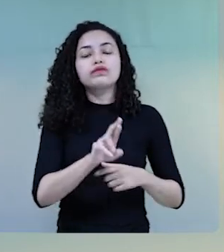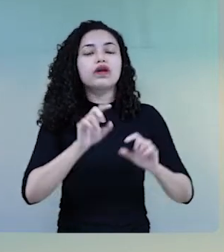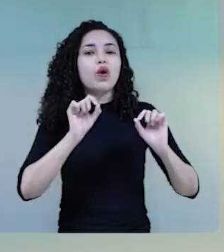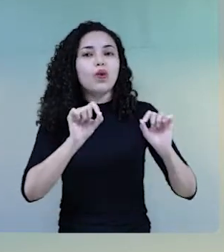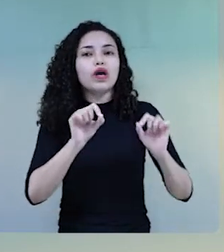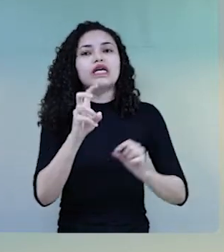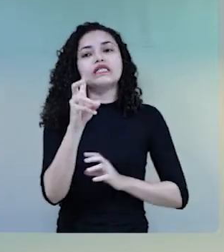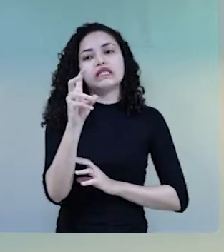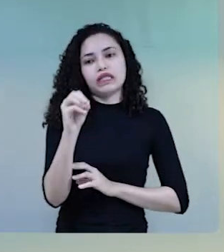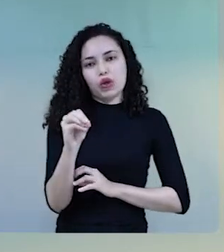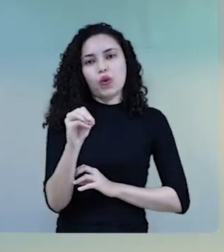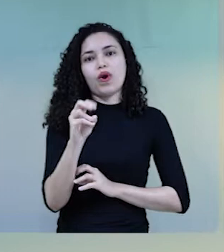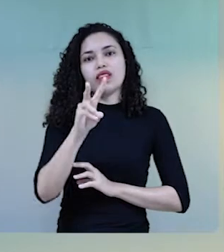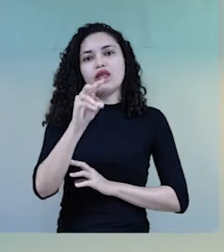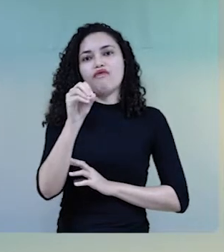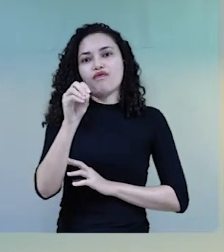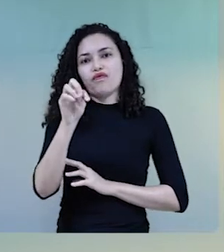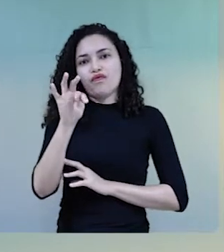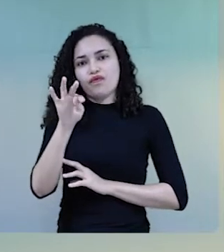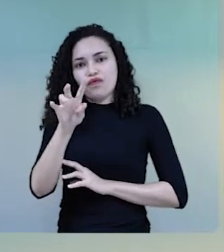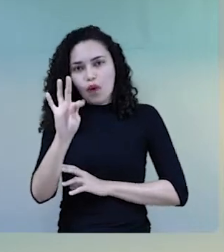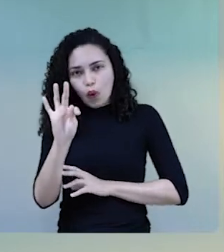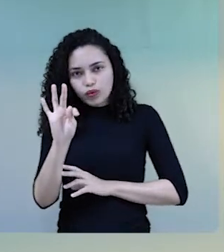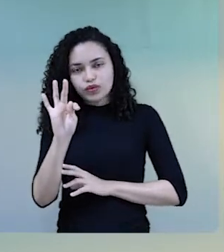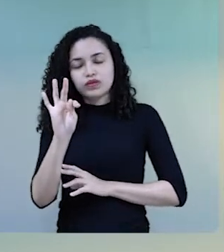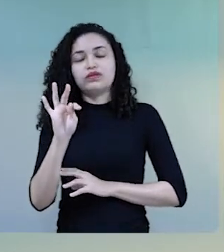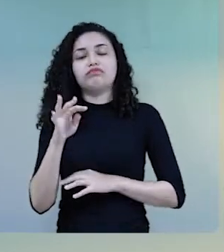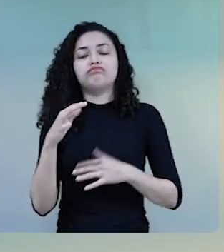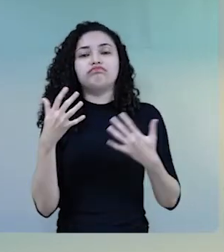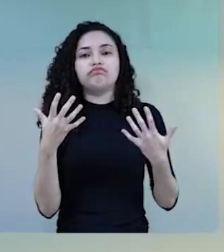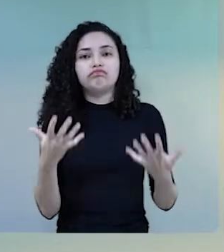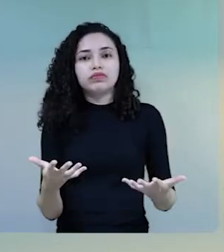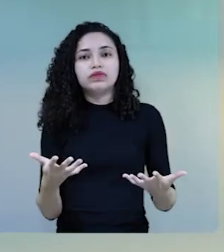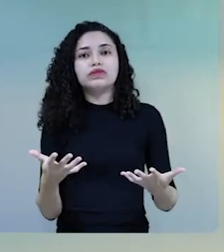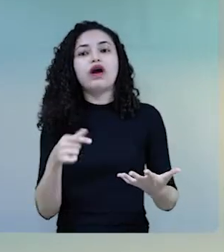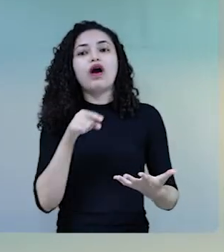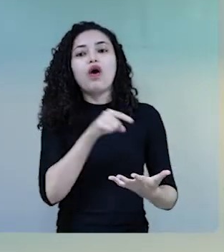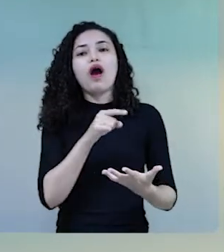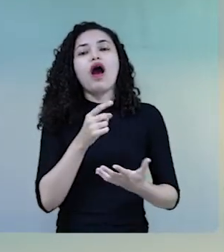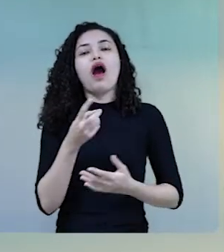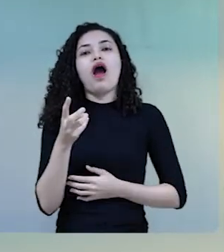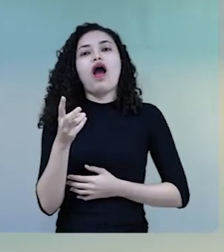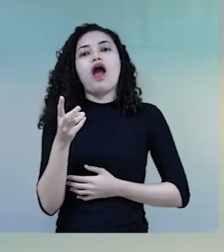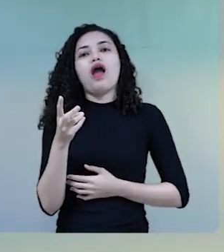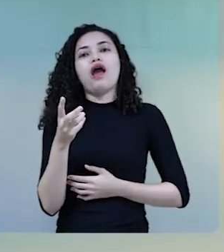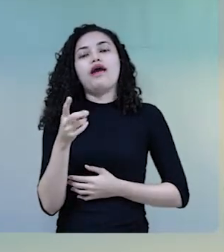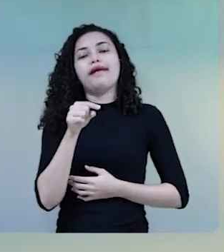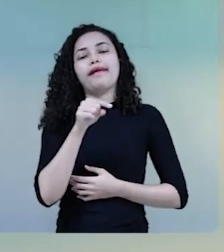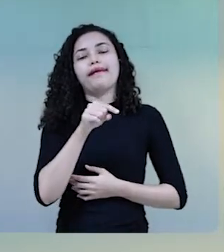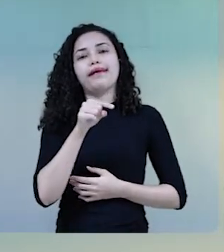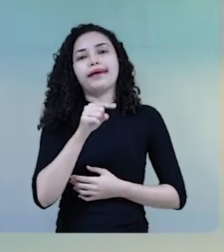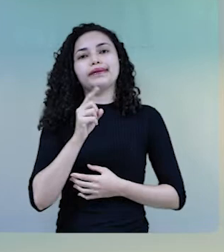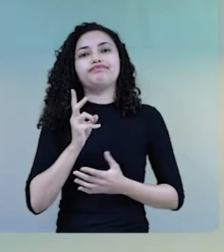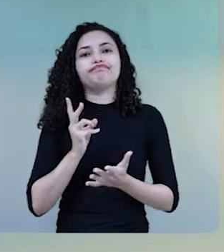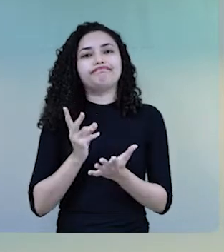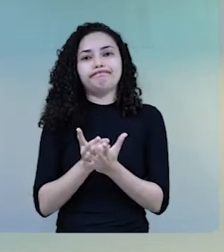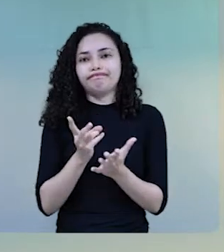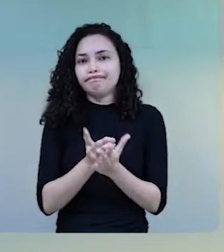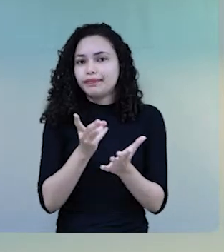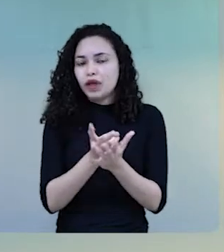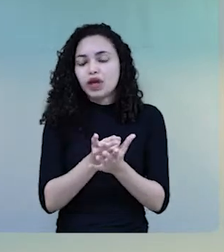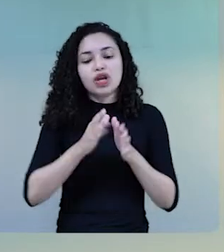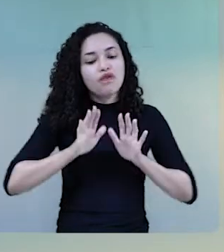ohms também. Então, a gente tem um caso de uma resistência de valor constante. Então, nesse caso, isso aqui é o gráfico de uma